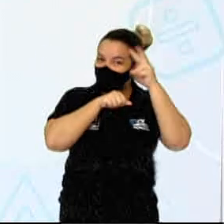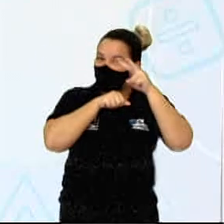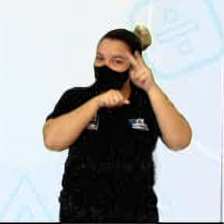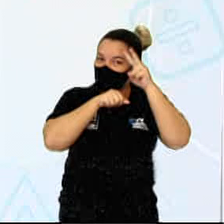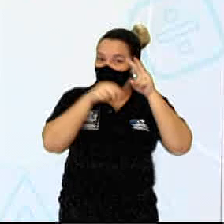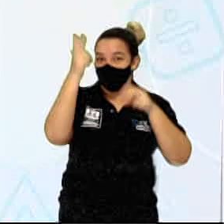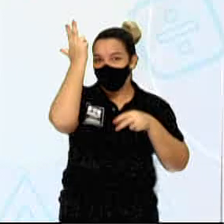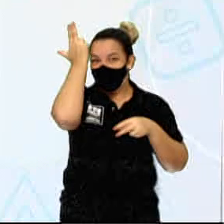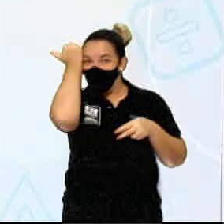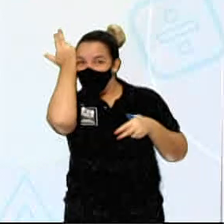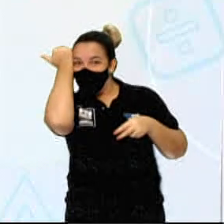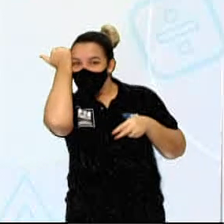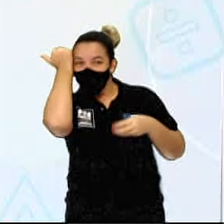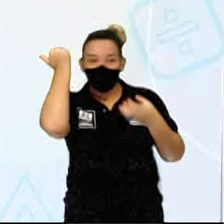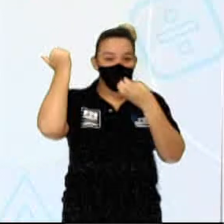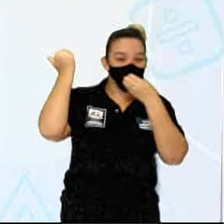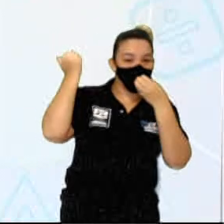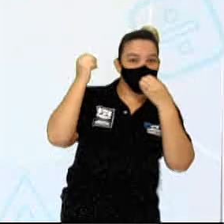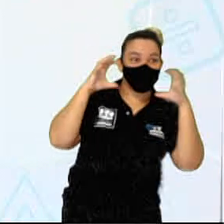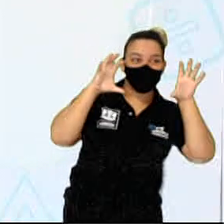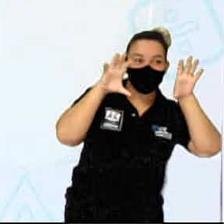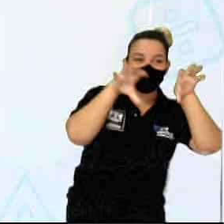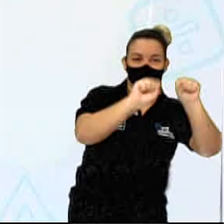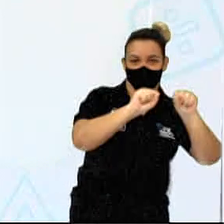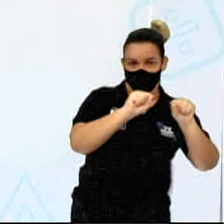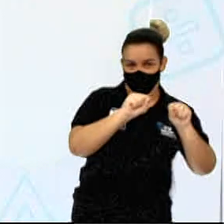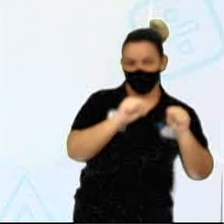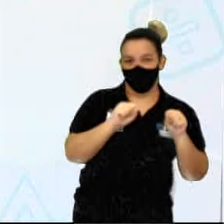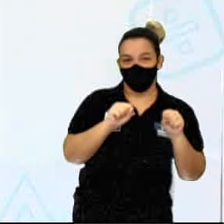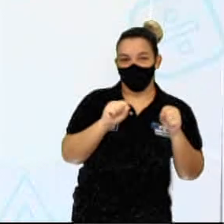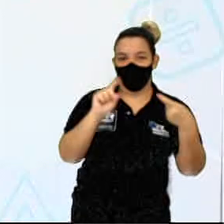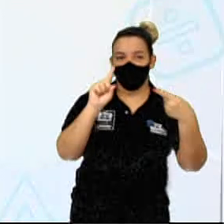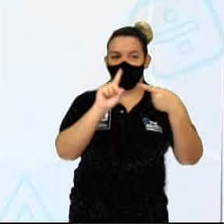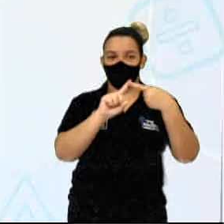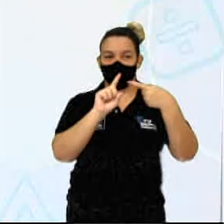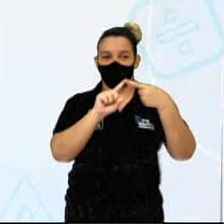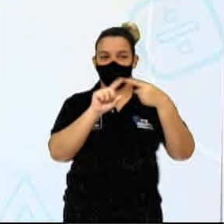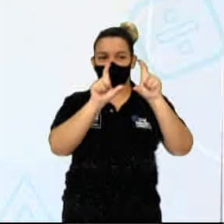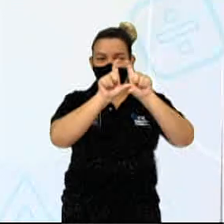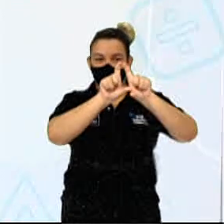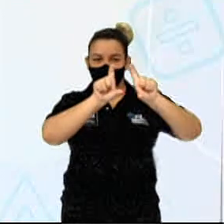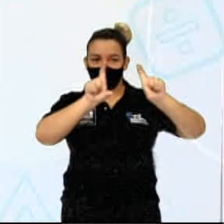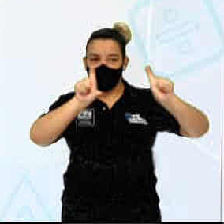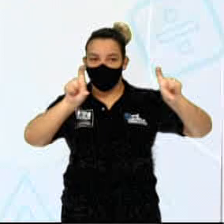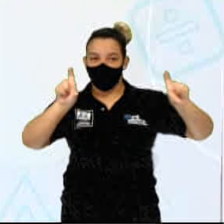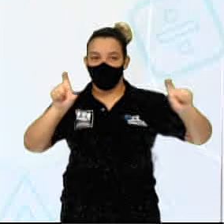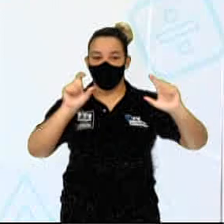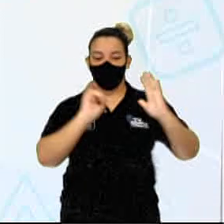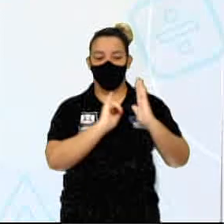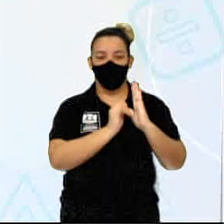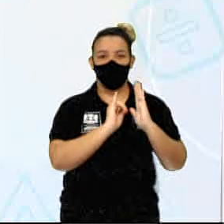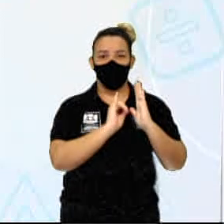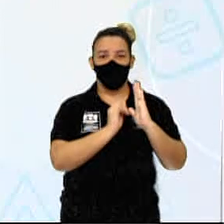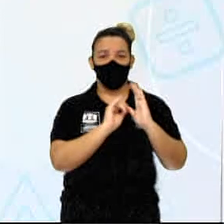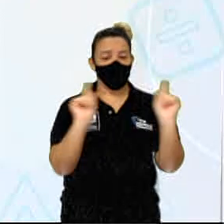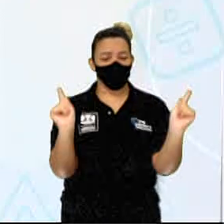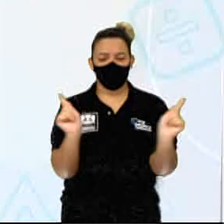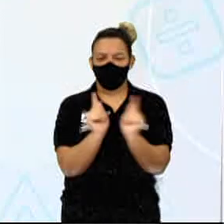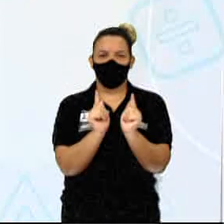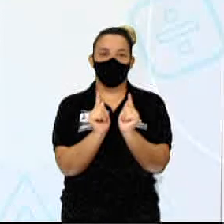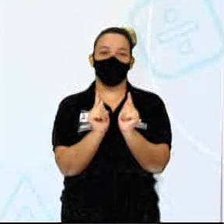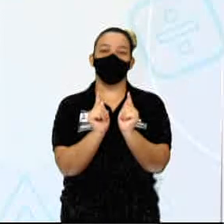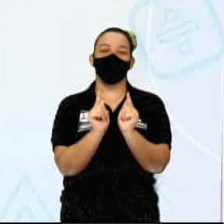lebre e o cão de caça. O primeiro parágrafo, já que a fábula ela é uma narrativa curta, geralmente